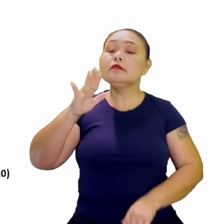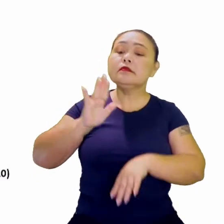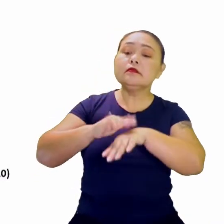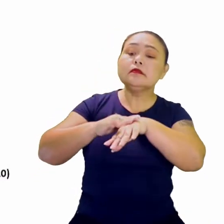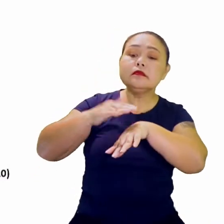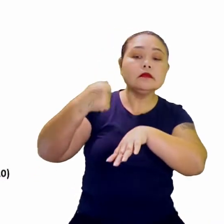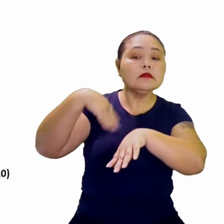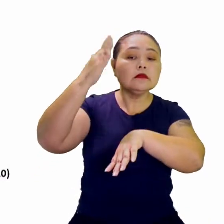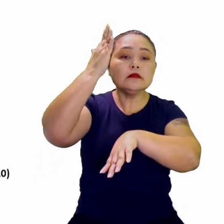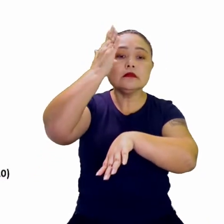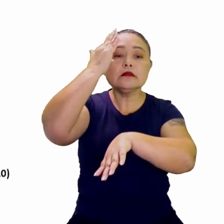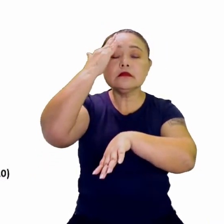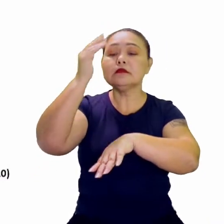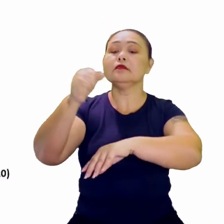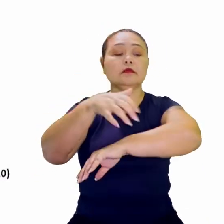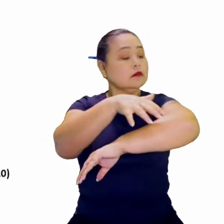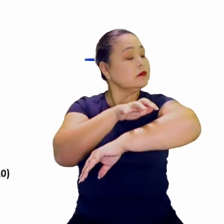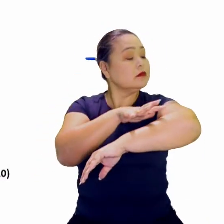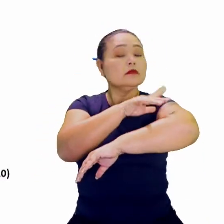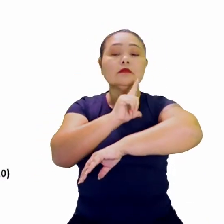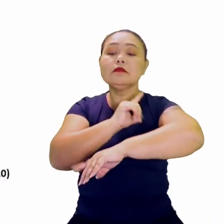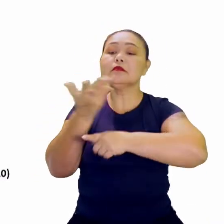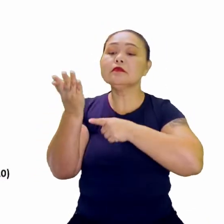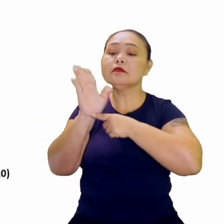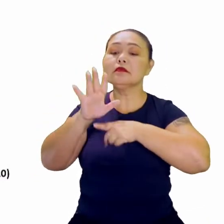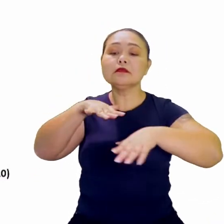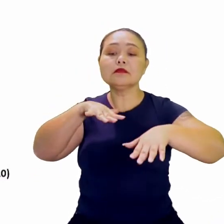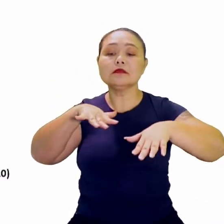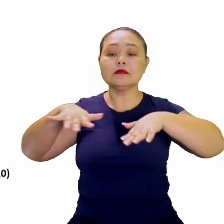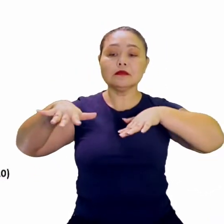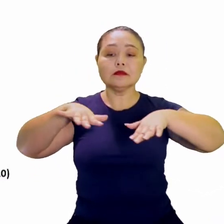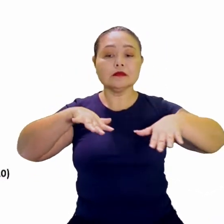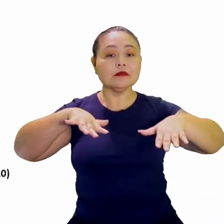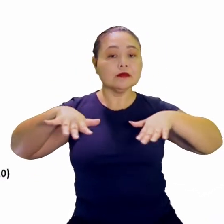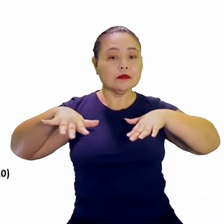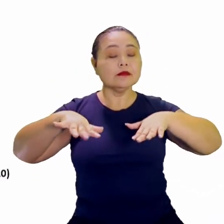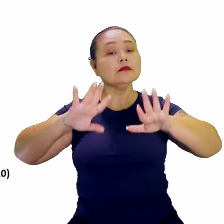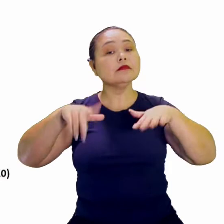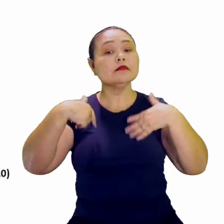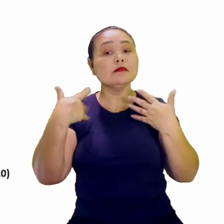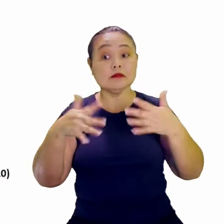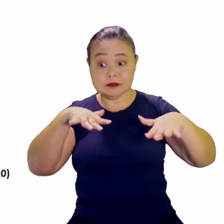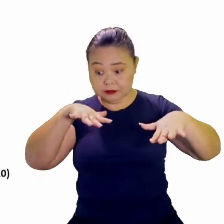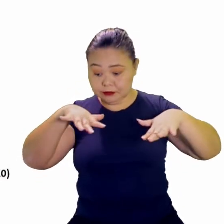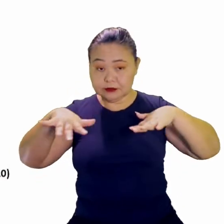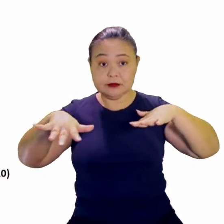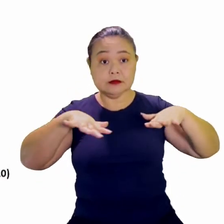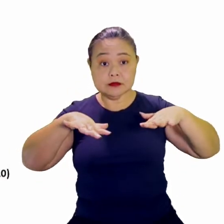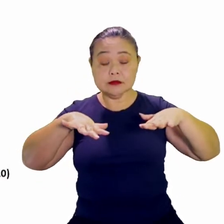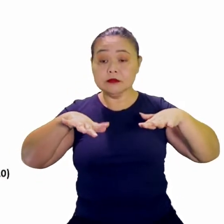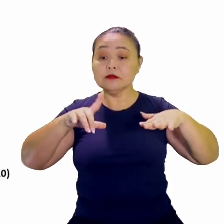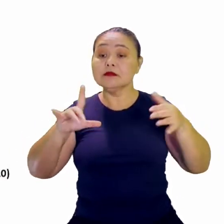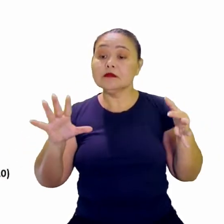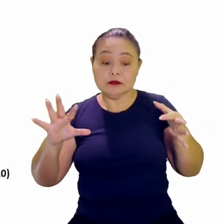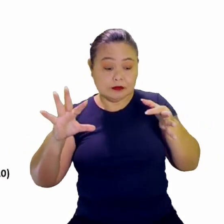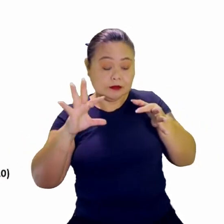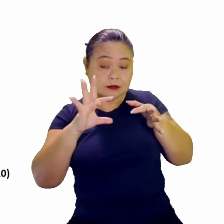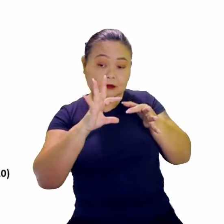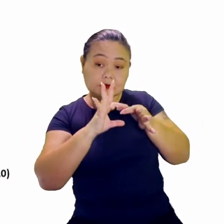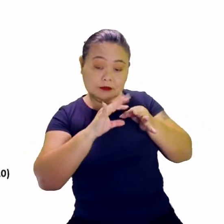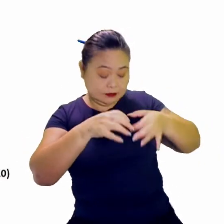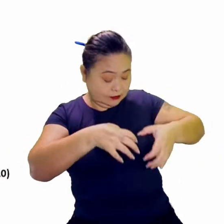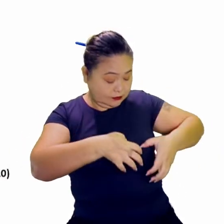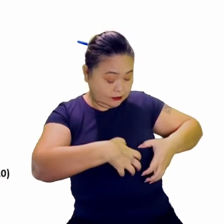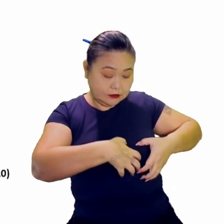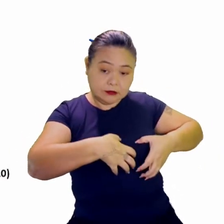saber? O músculo, ele vai te ajudar no movimento, nós já falamos isso, né? E esse movimento vai estar associado tanto à questão